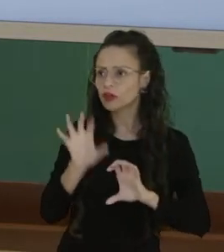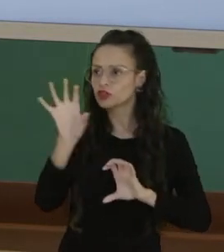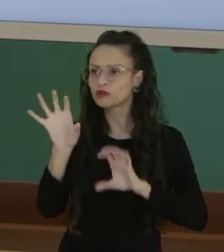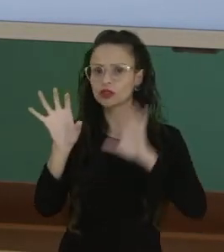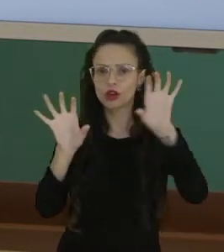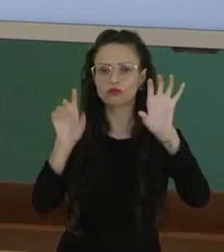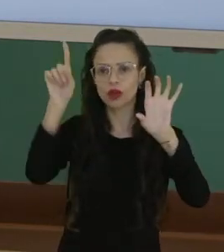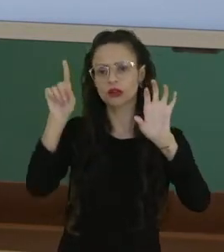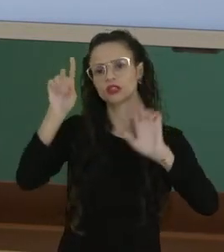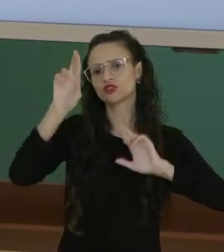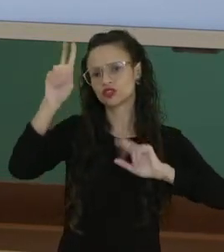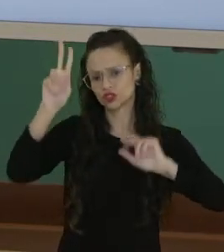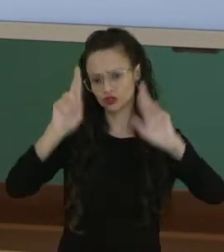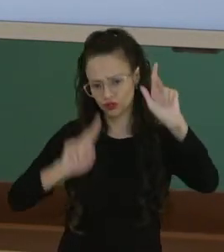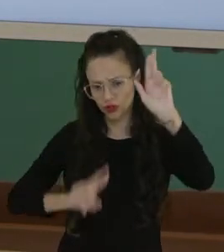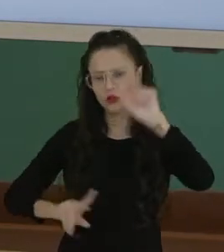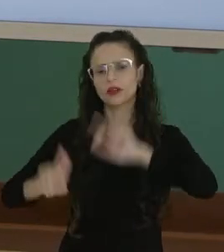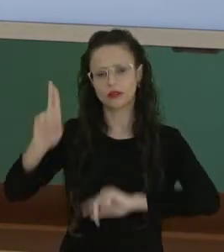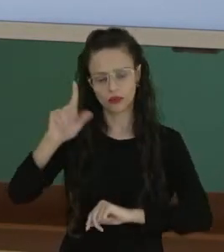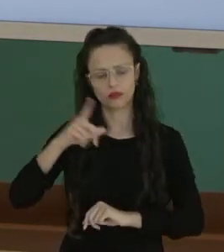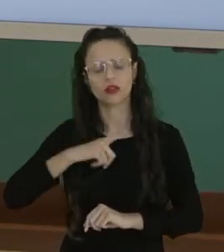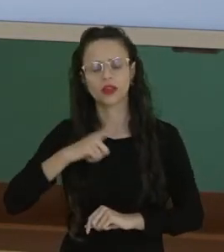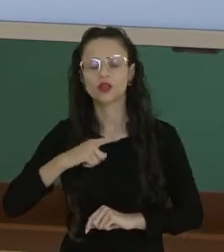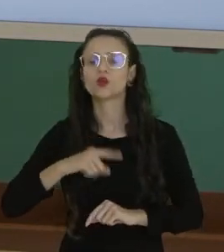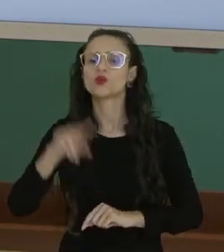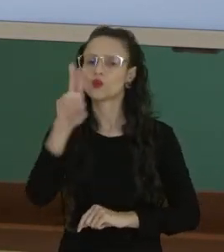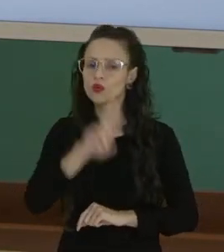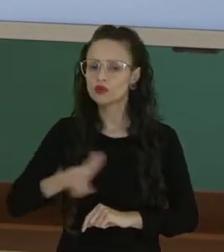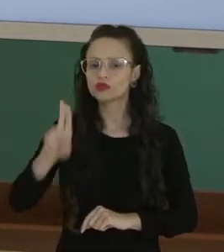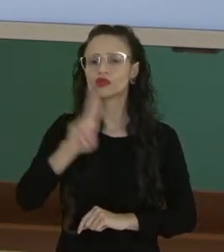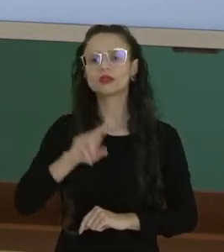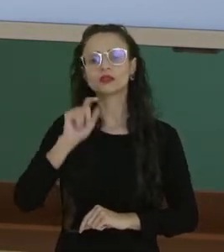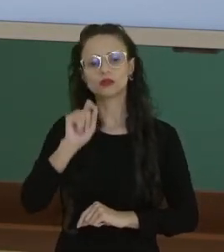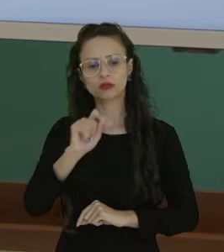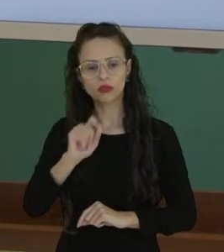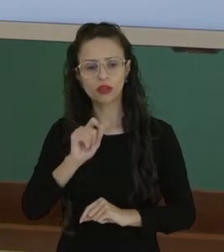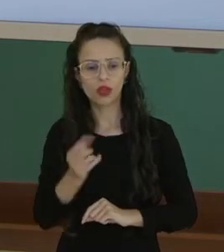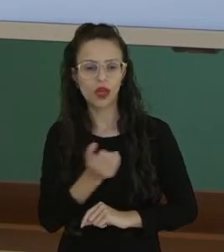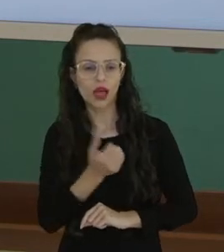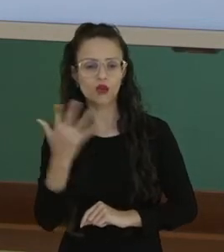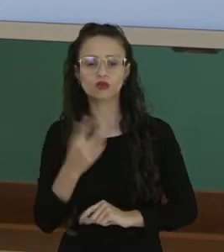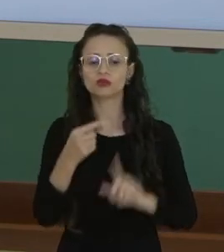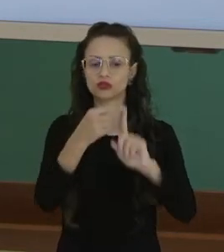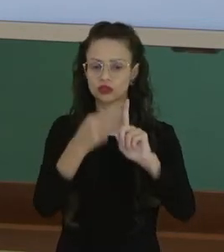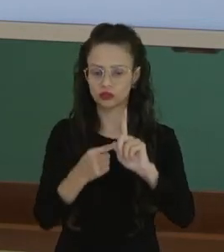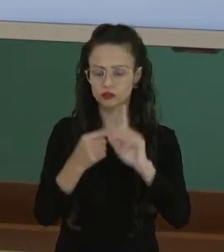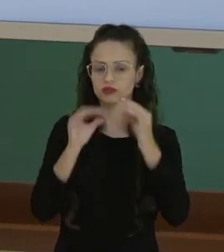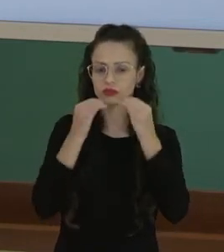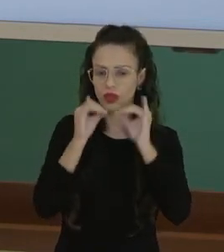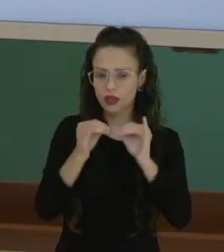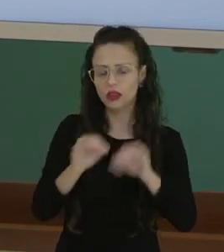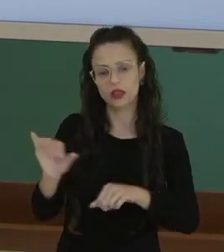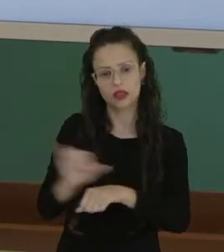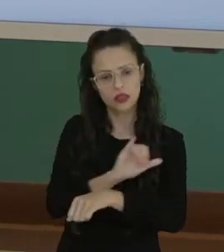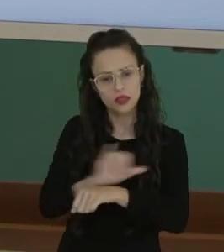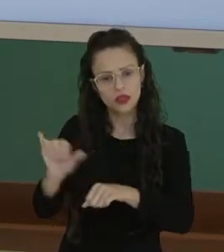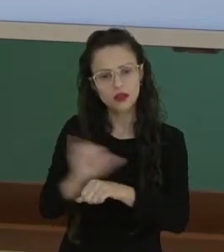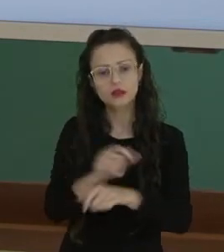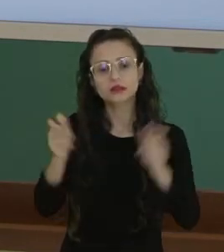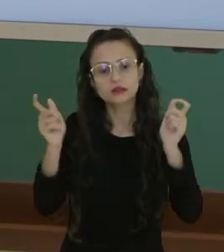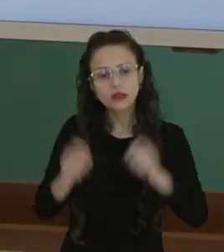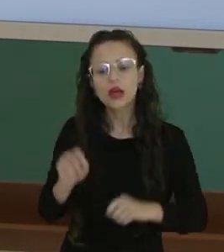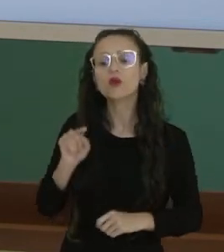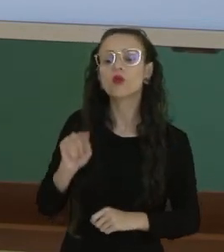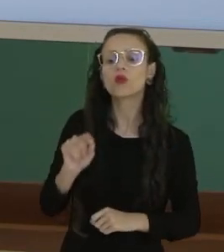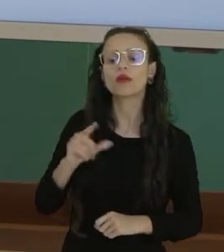vezes, utiliza-se, né, alguma potencialidade, né, algum recurso disponível naquela